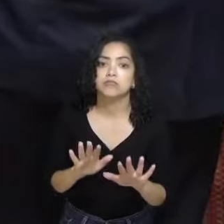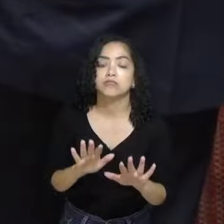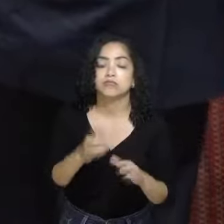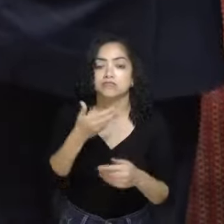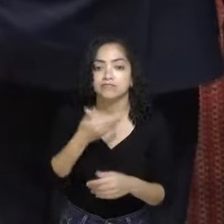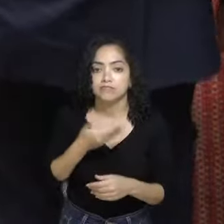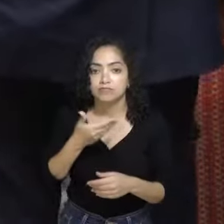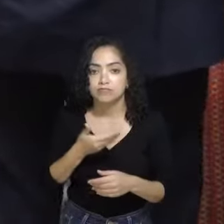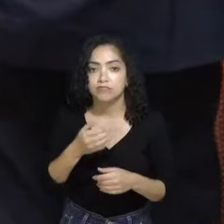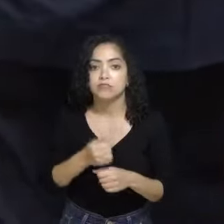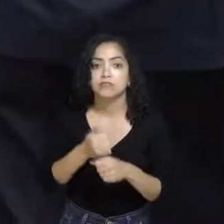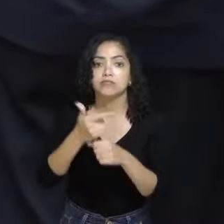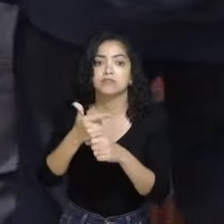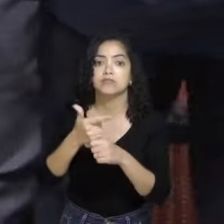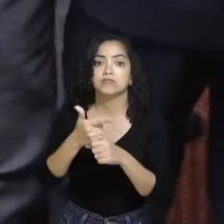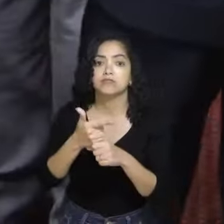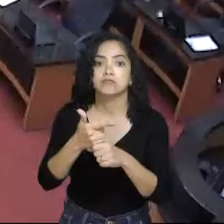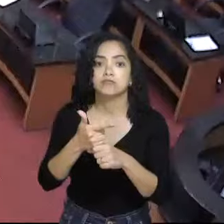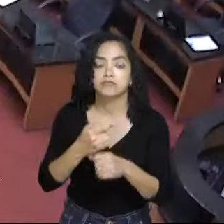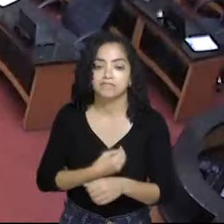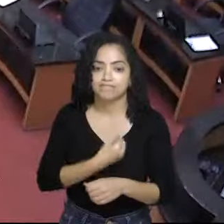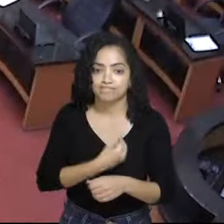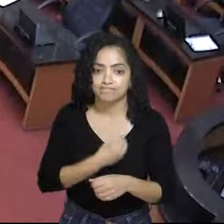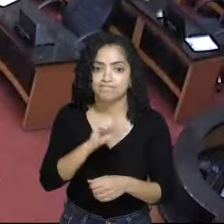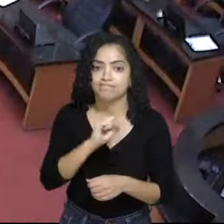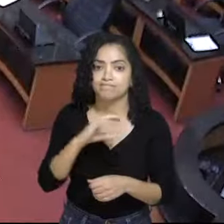e viva Santa Catarina!